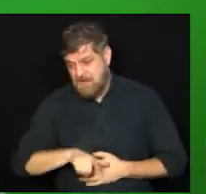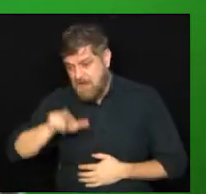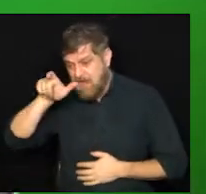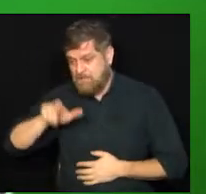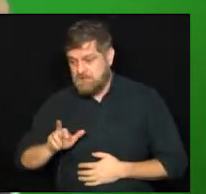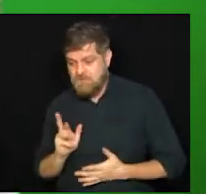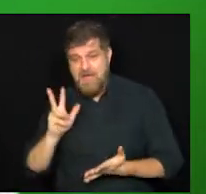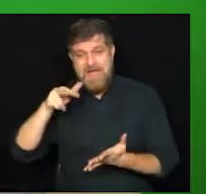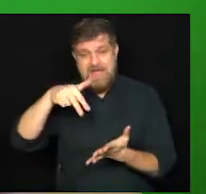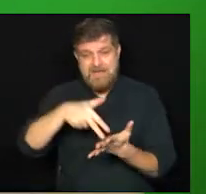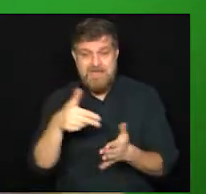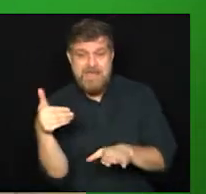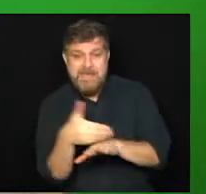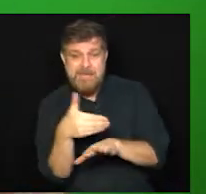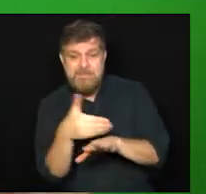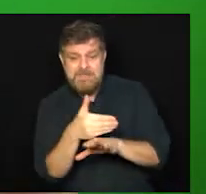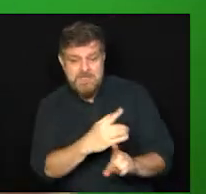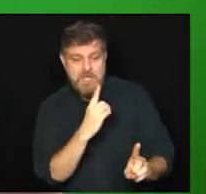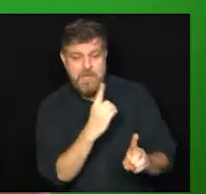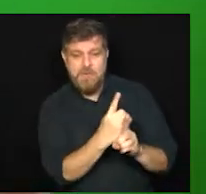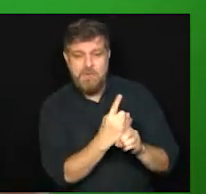aquele que participa dos eventos.